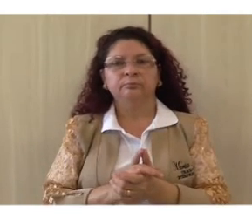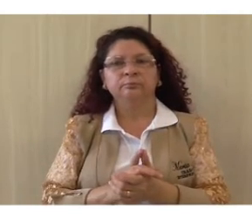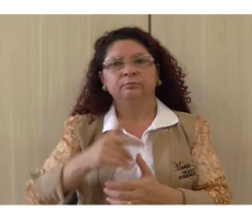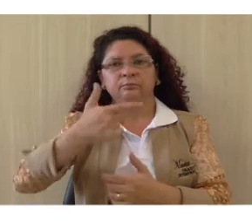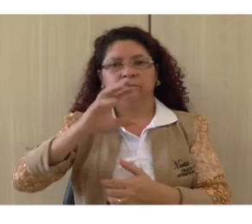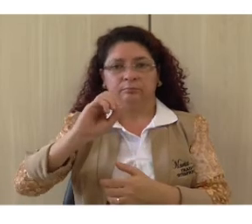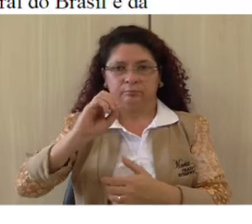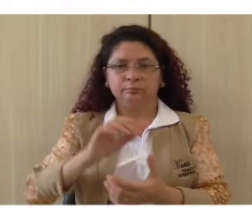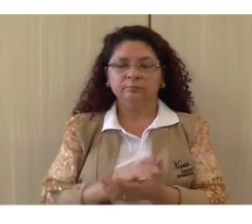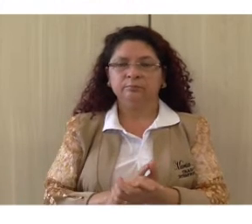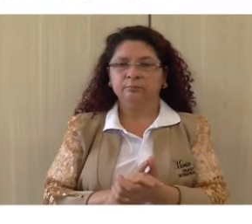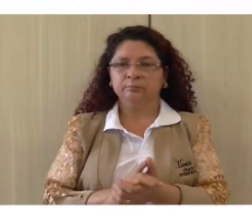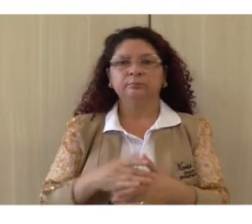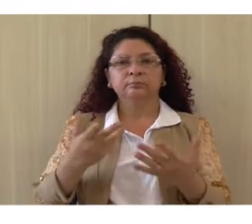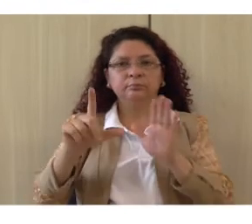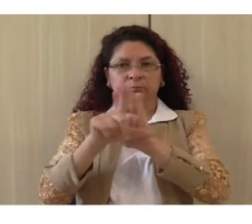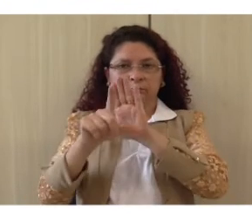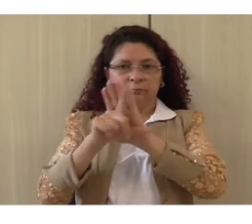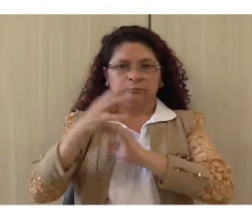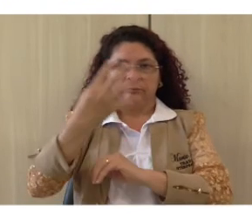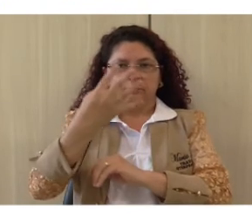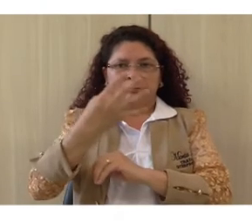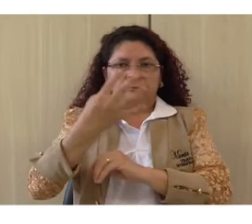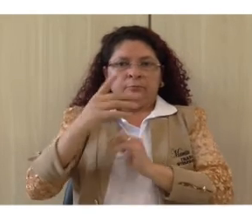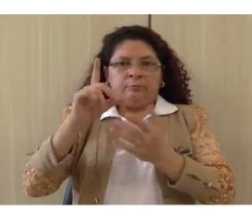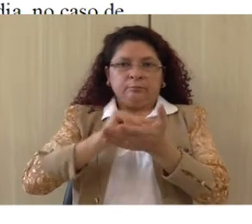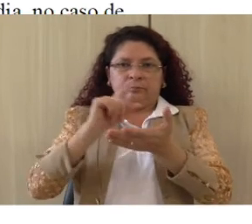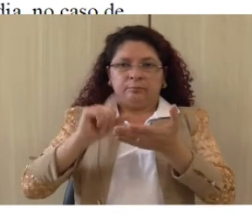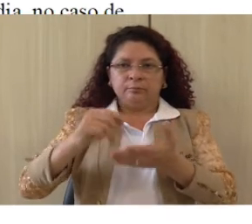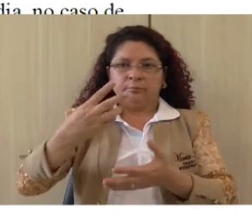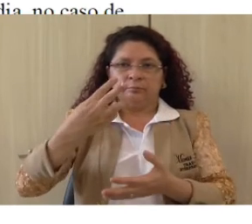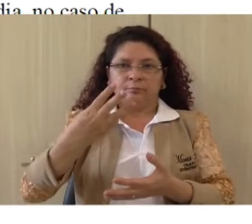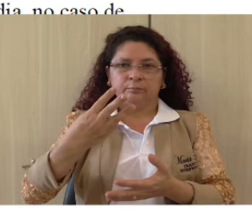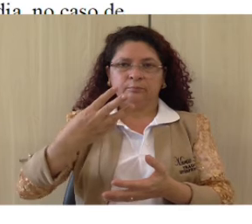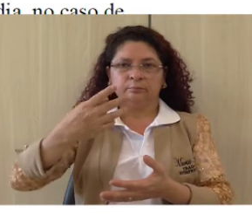20. Nos termos do artigo 4º do Decreto número